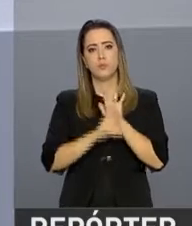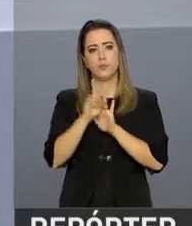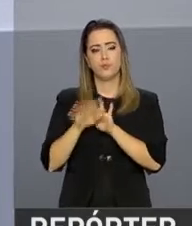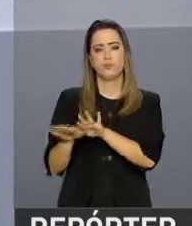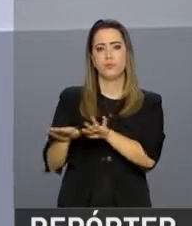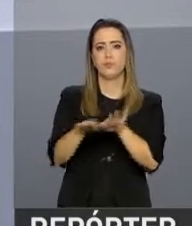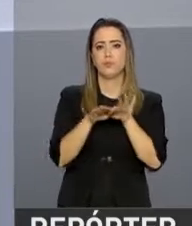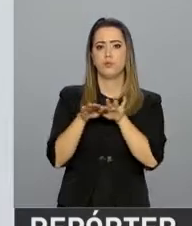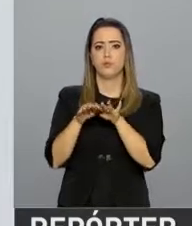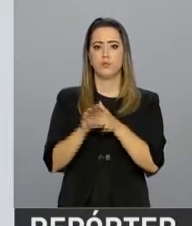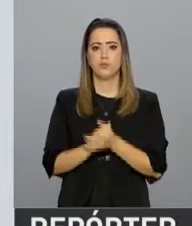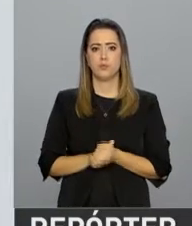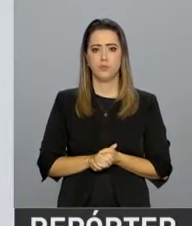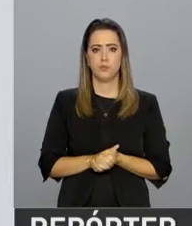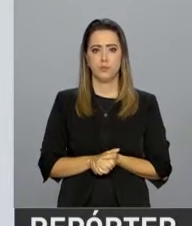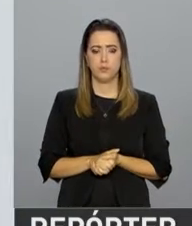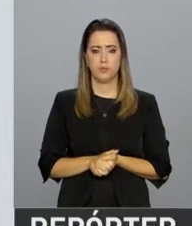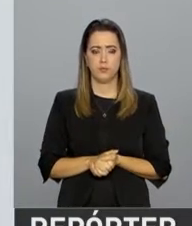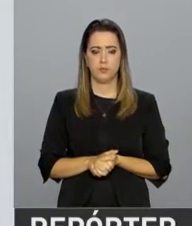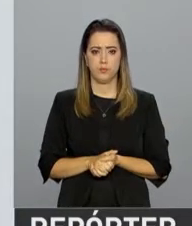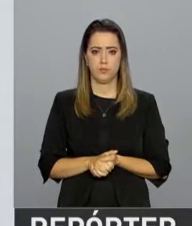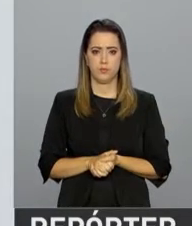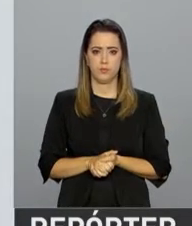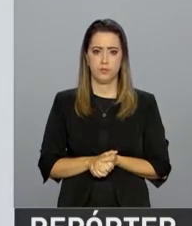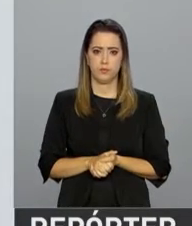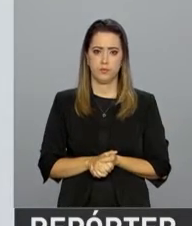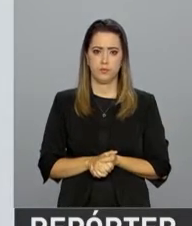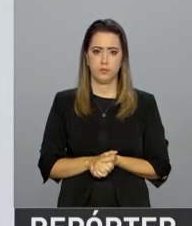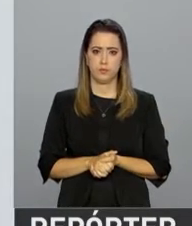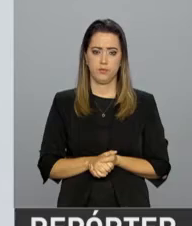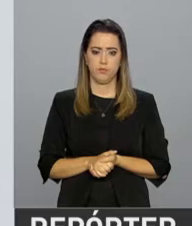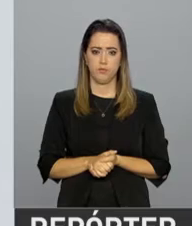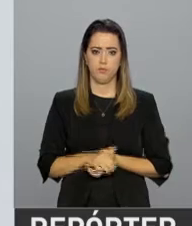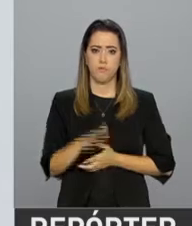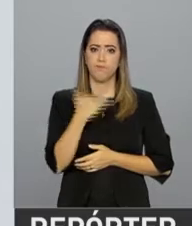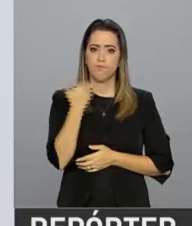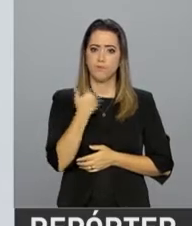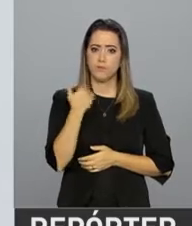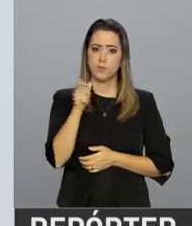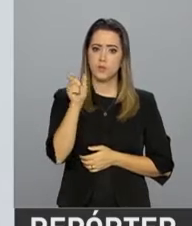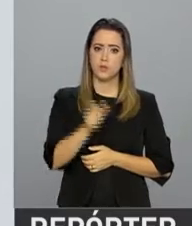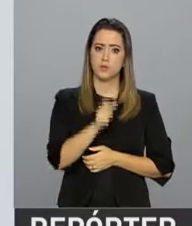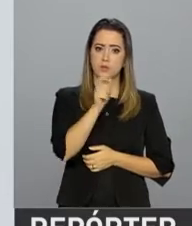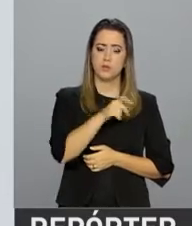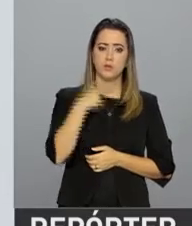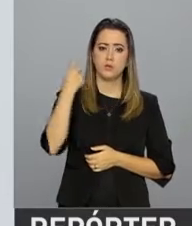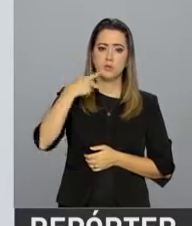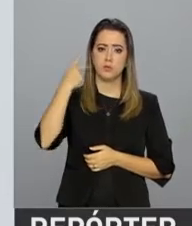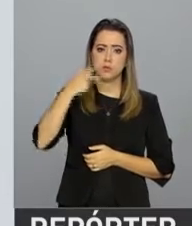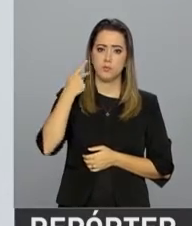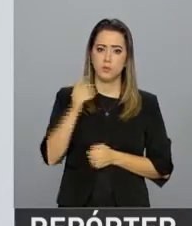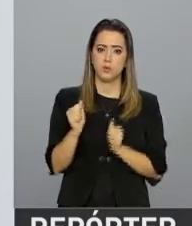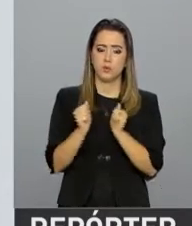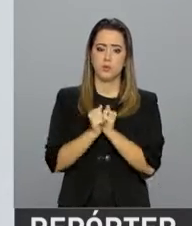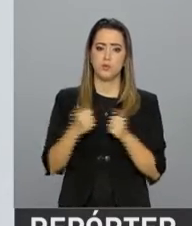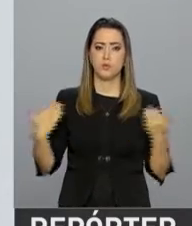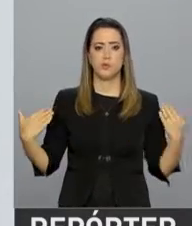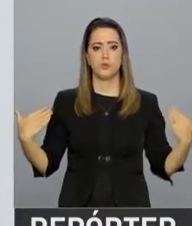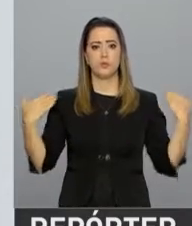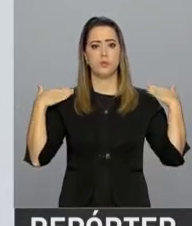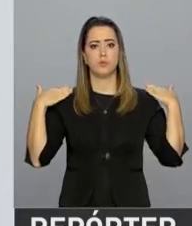democracia. O assassinato da vereadora Marielle, e do seu motorista, né, o